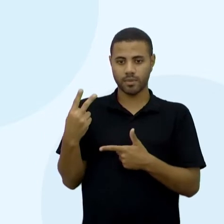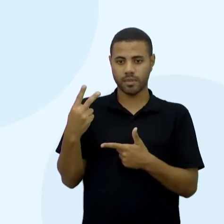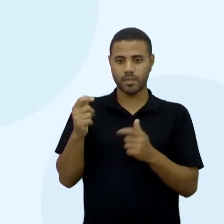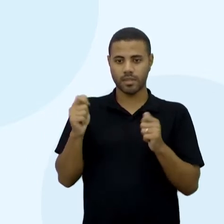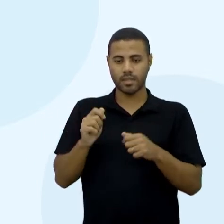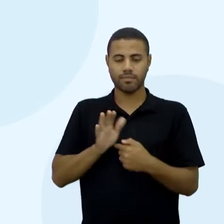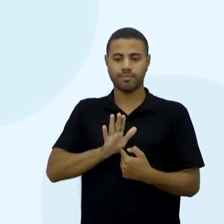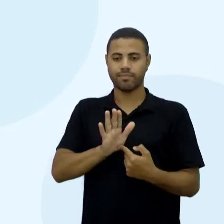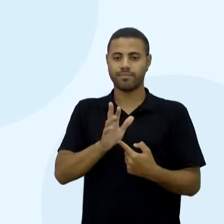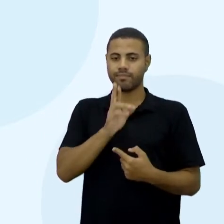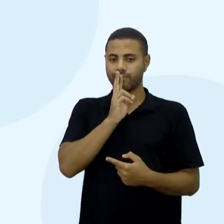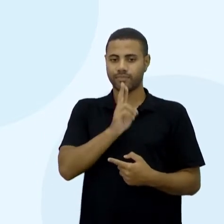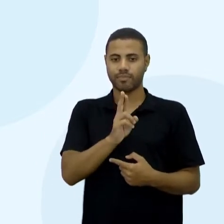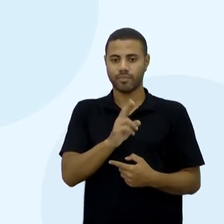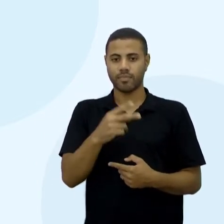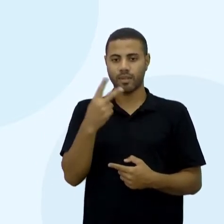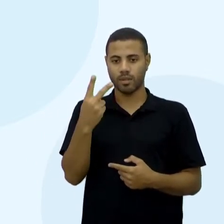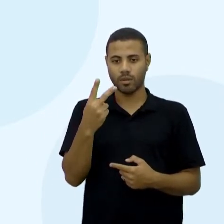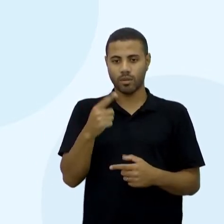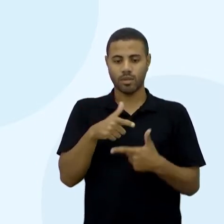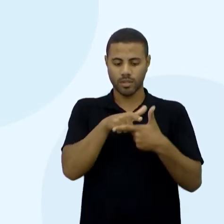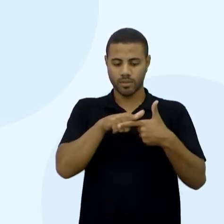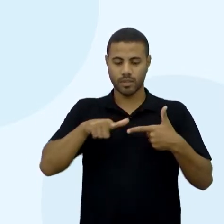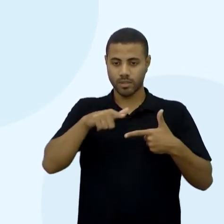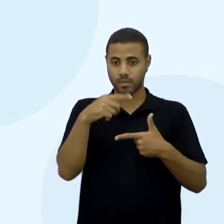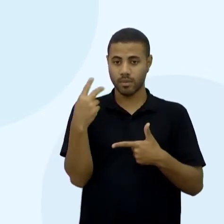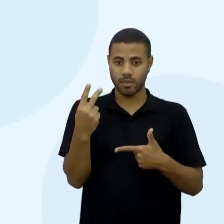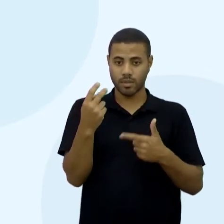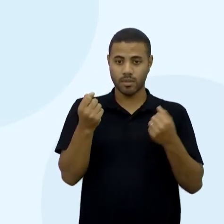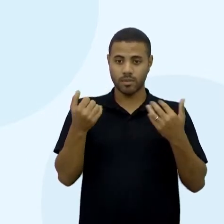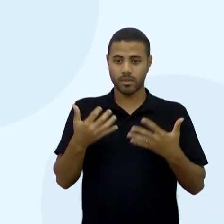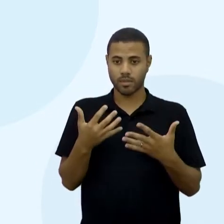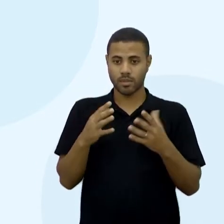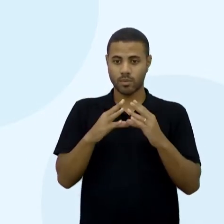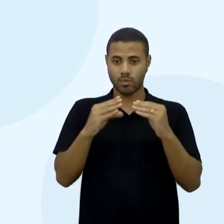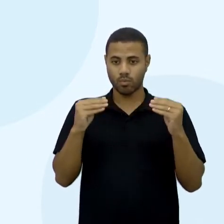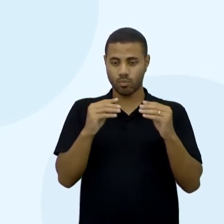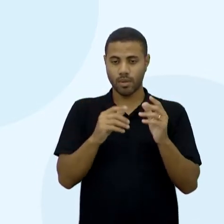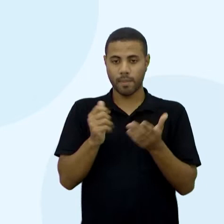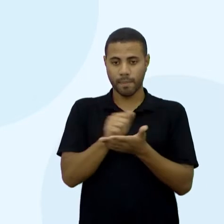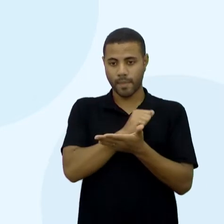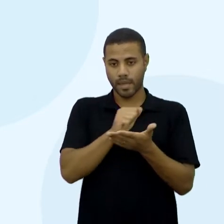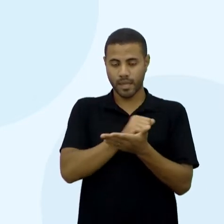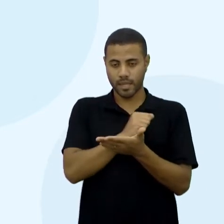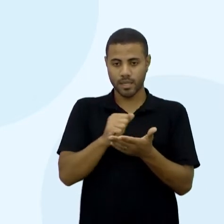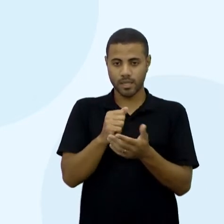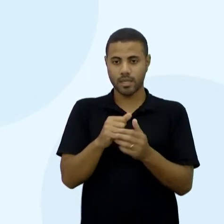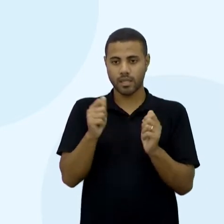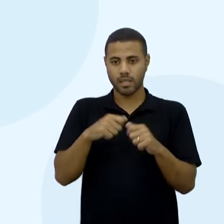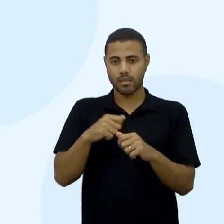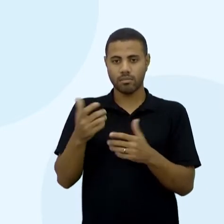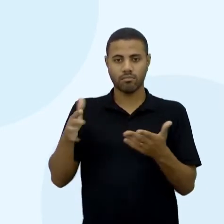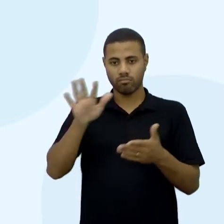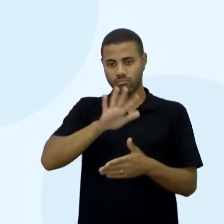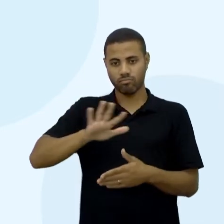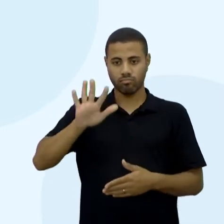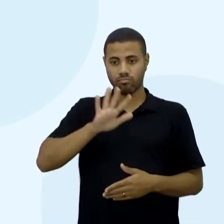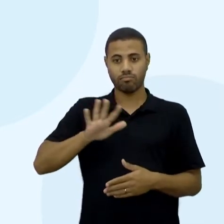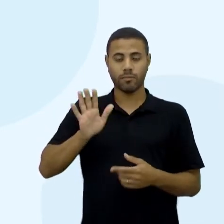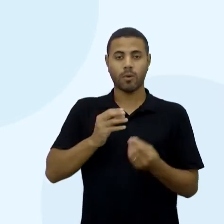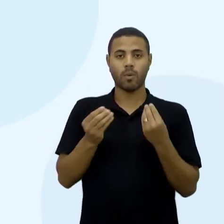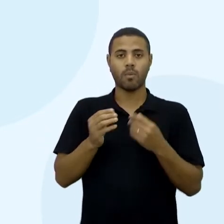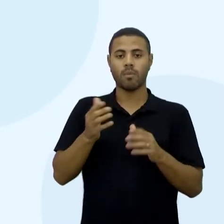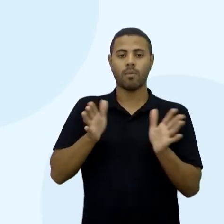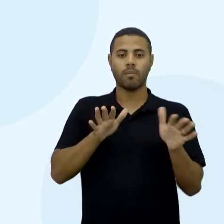gente tem aí, ó, 2 dividido por 2, né? Some, portanto, a gente tem esta fórmula geral aí do